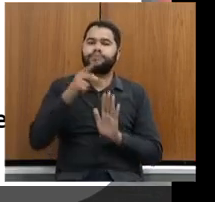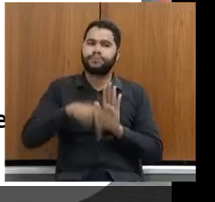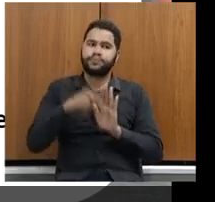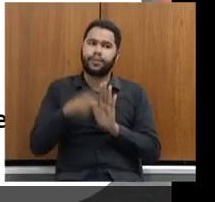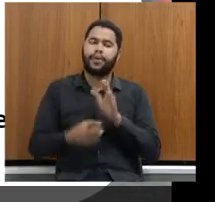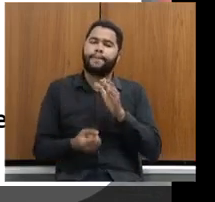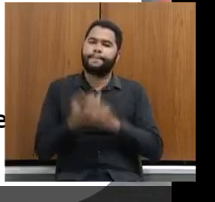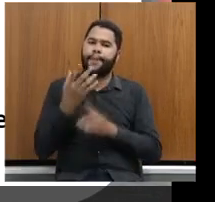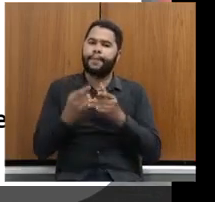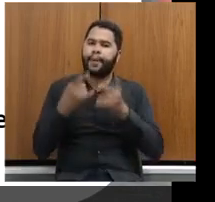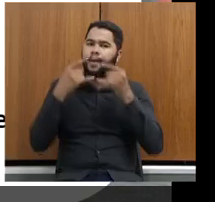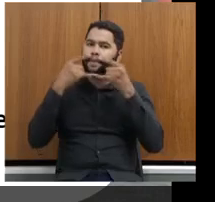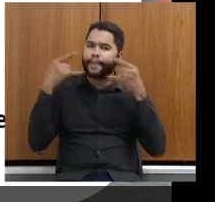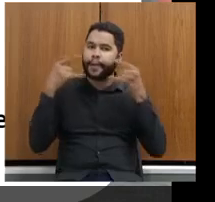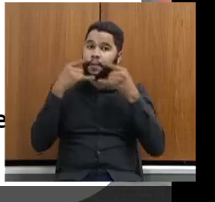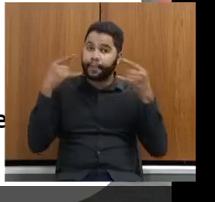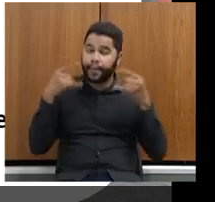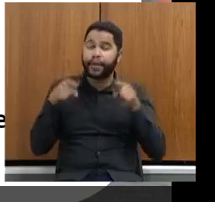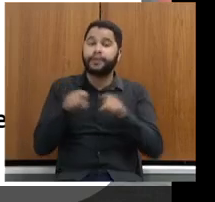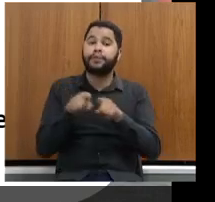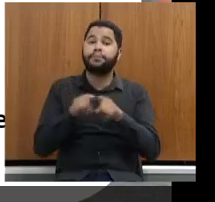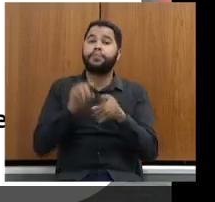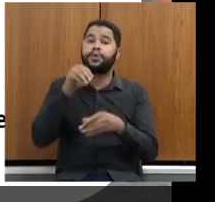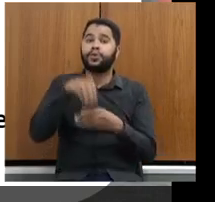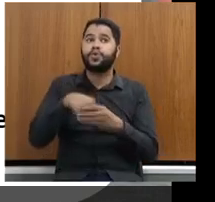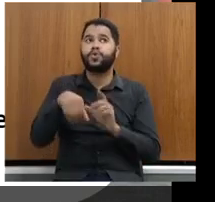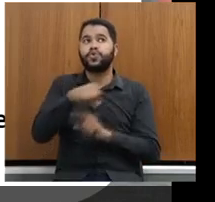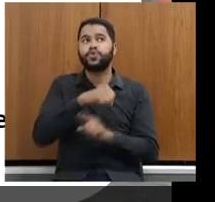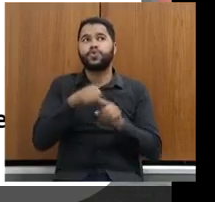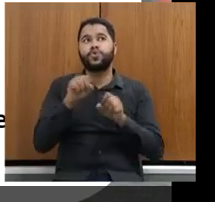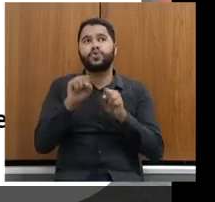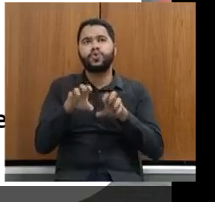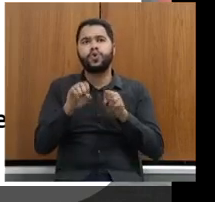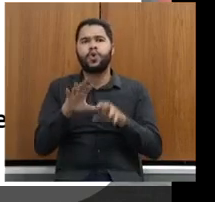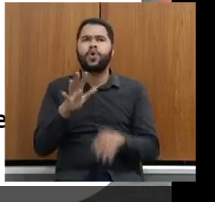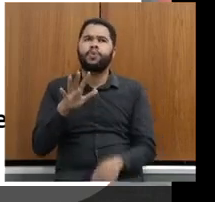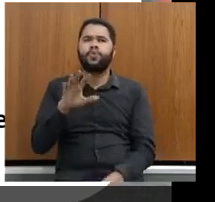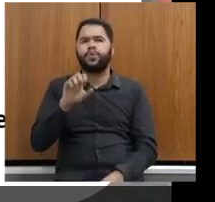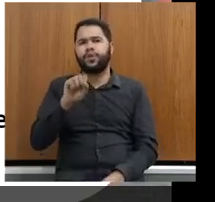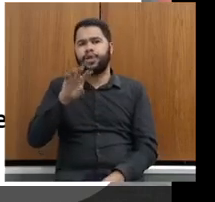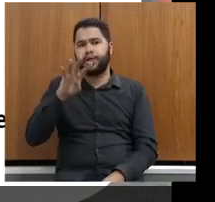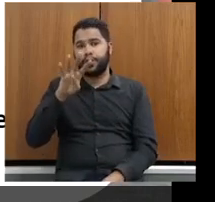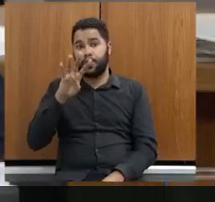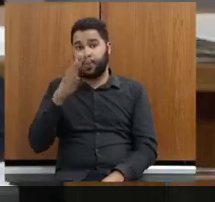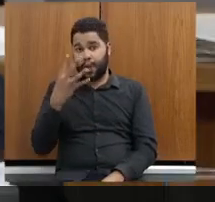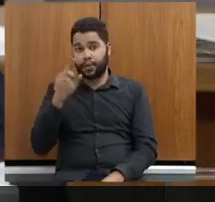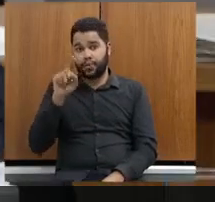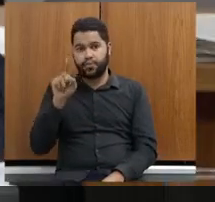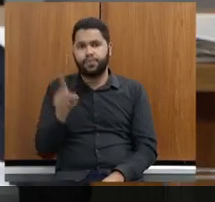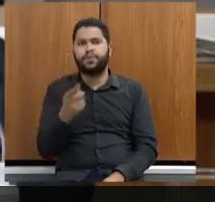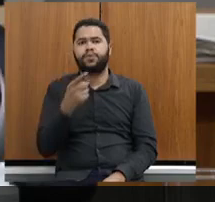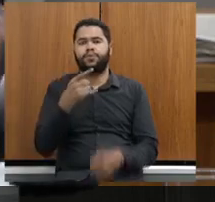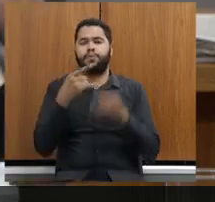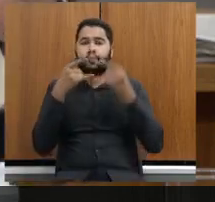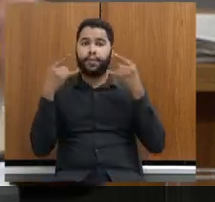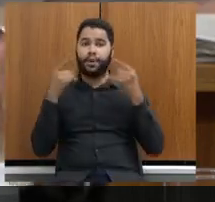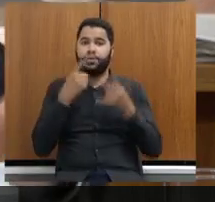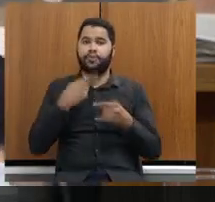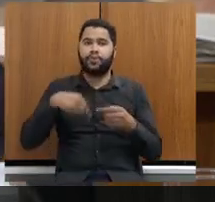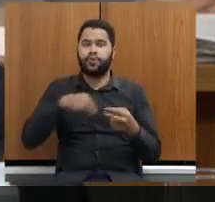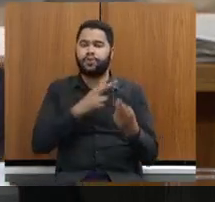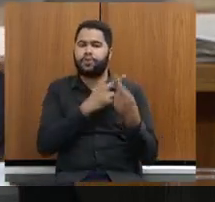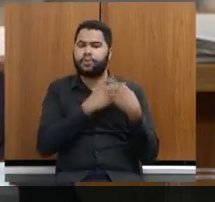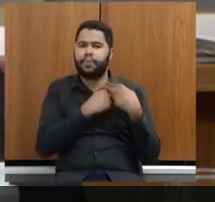confecção de máscaras e dentro sistema socioeducativo por aproximadamente 84 mil marcas é com relação a nossa